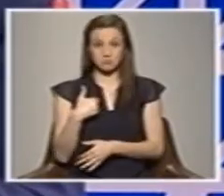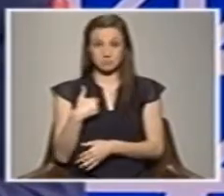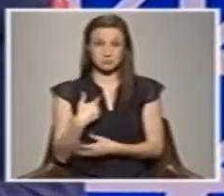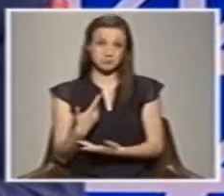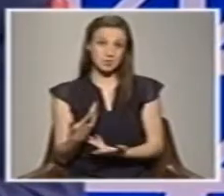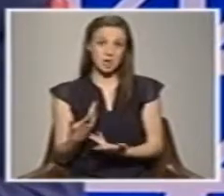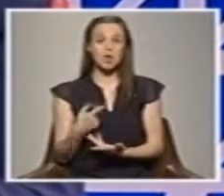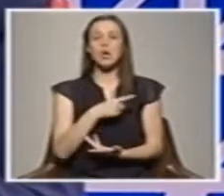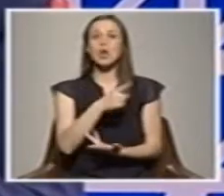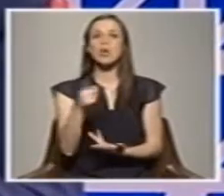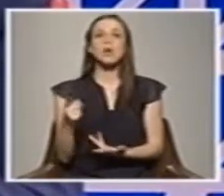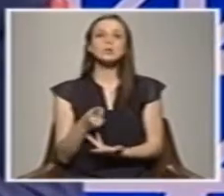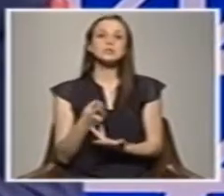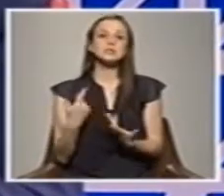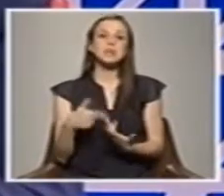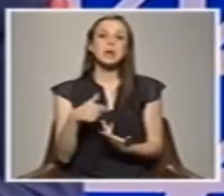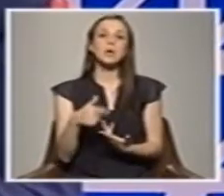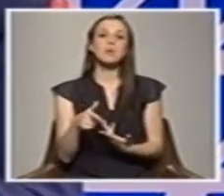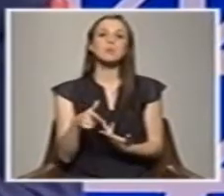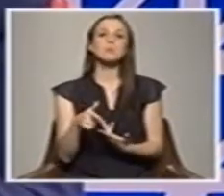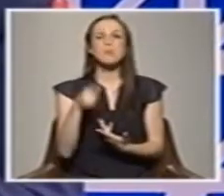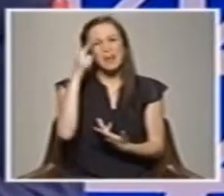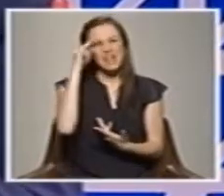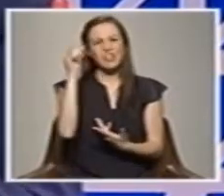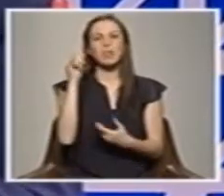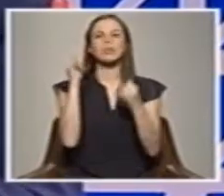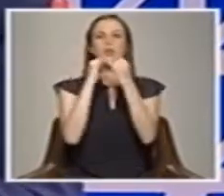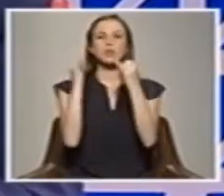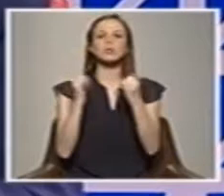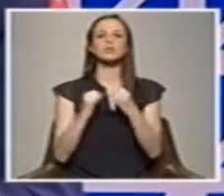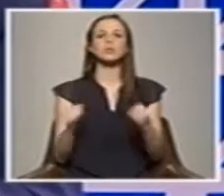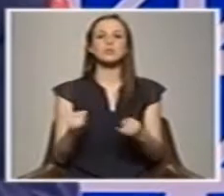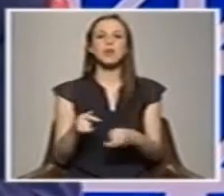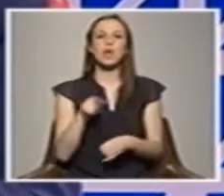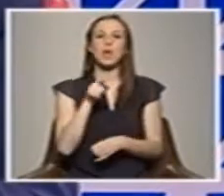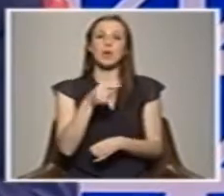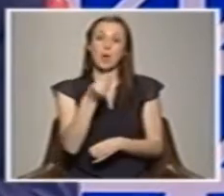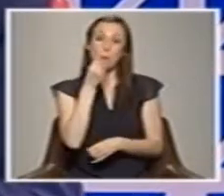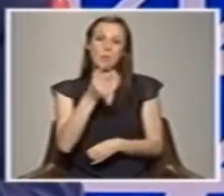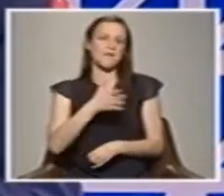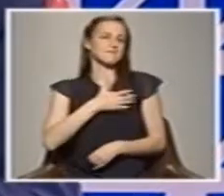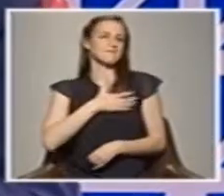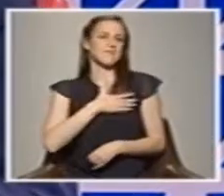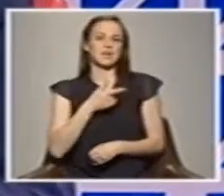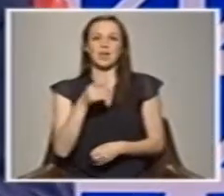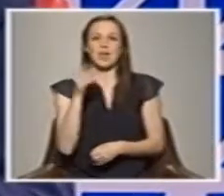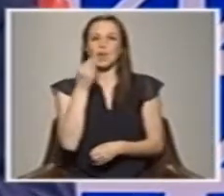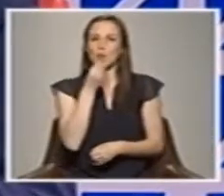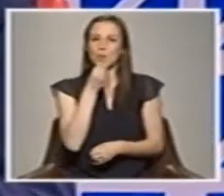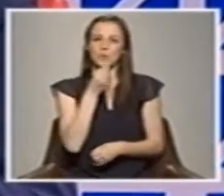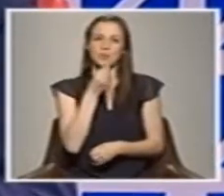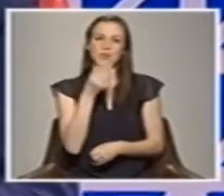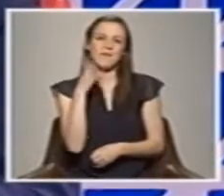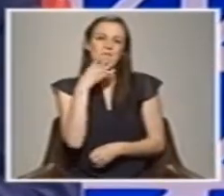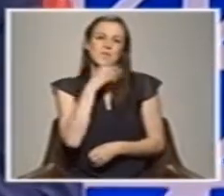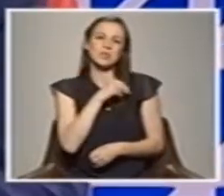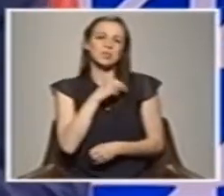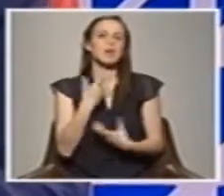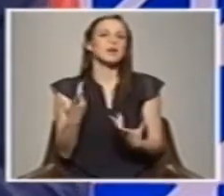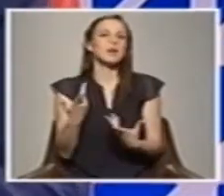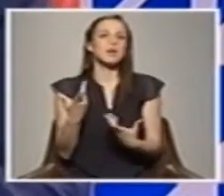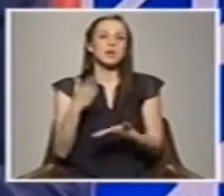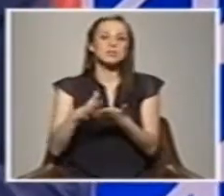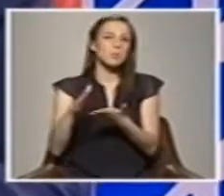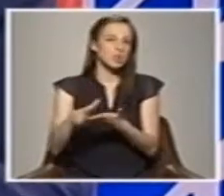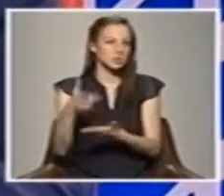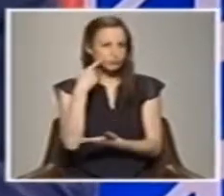entramos muito numa linha que também é internacional, que é o I love food, mas eu gosto muito de comida, mas detesto o desperdício. E a sustentabilidade é um